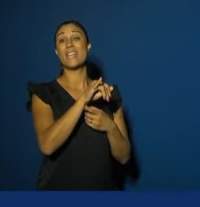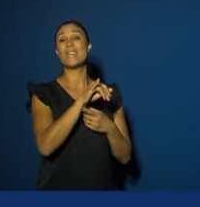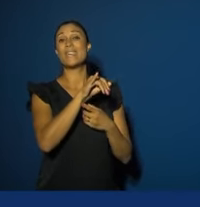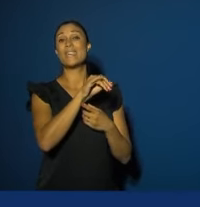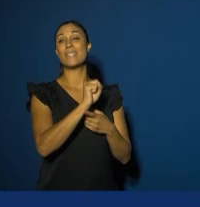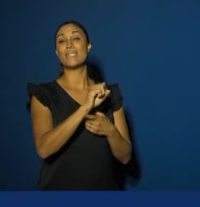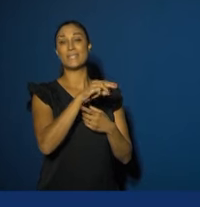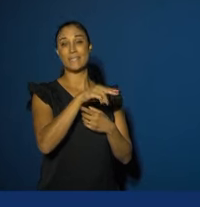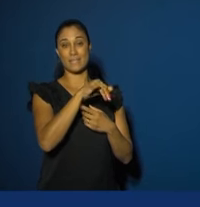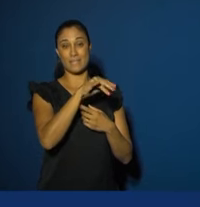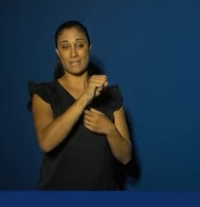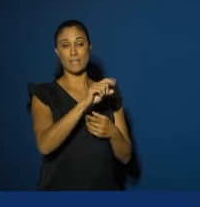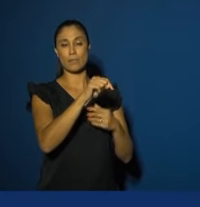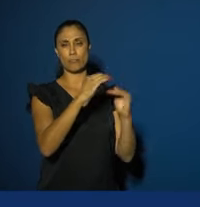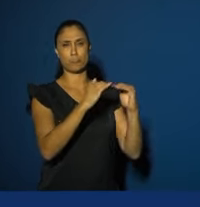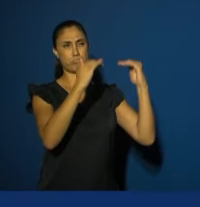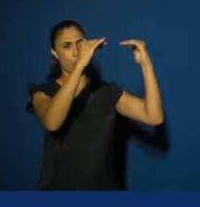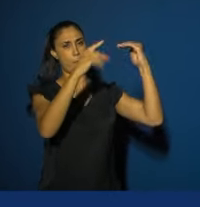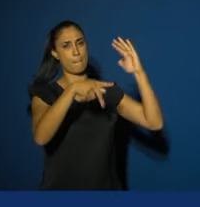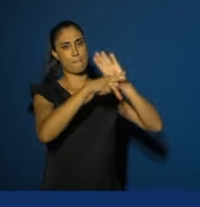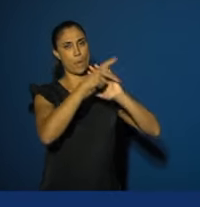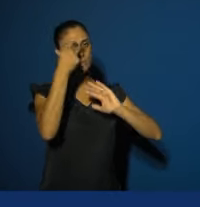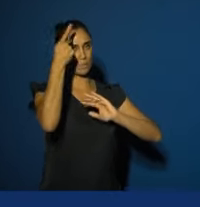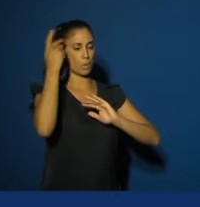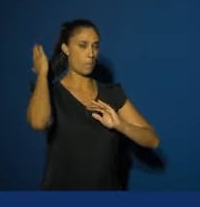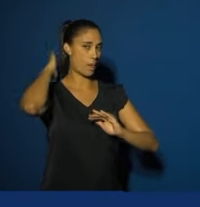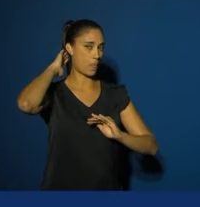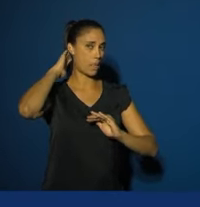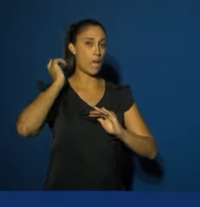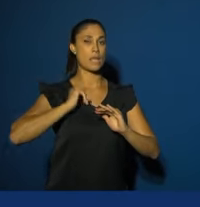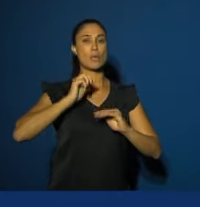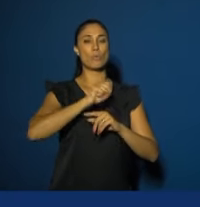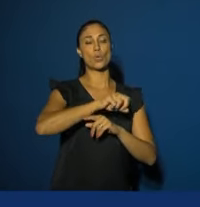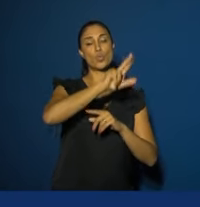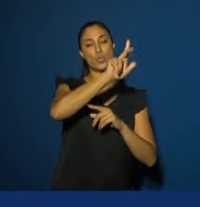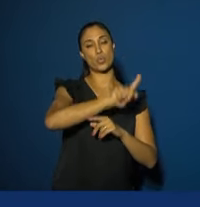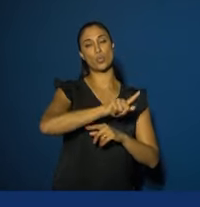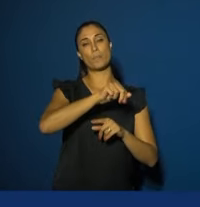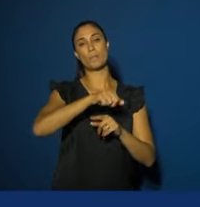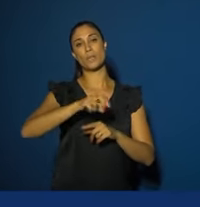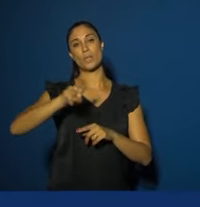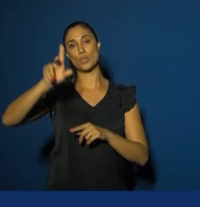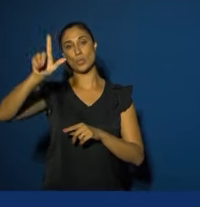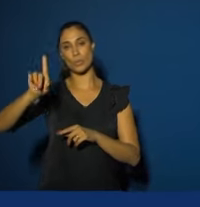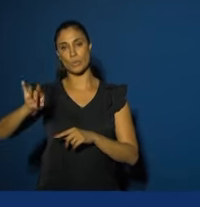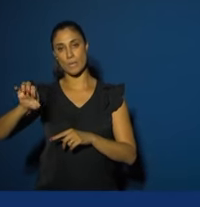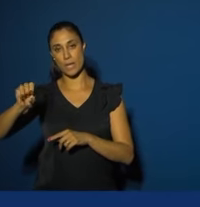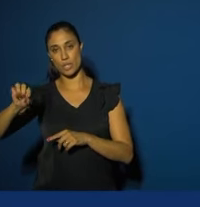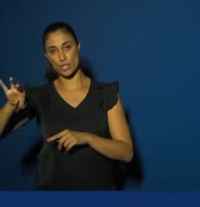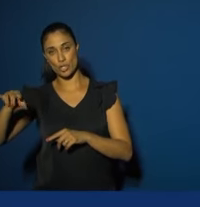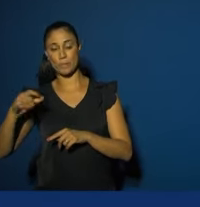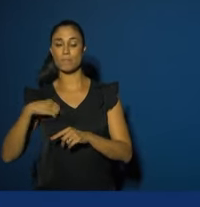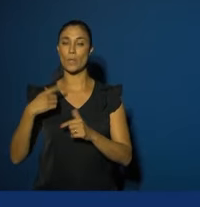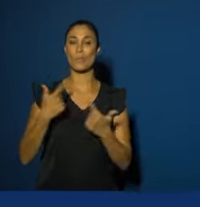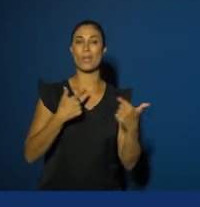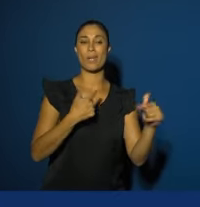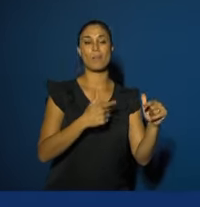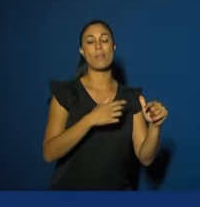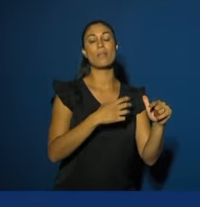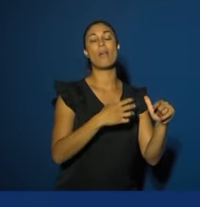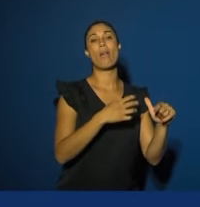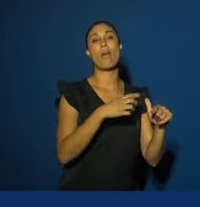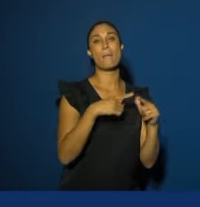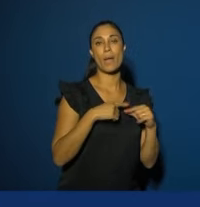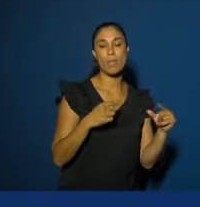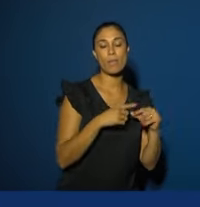municípios majoritariamente de São Paulo e Paraná regiões Sul e Sudeste Aí você pega Distrito Federal e palmas que são